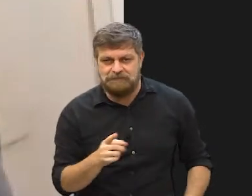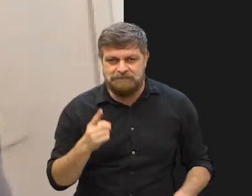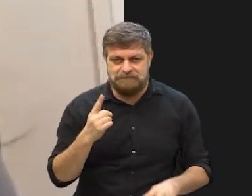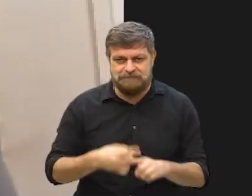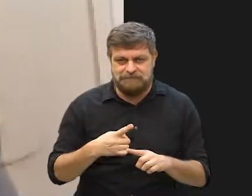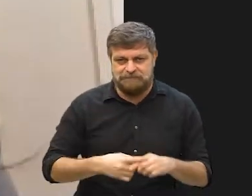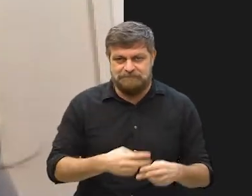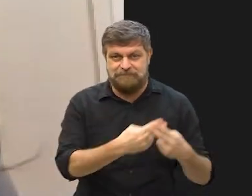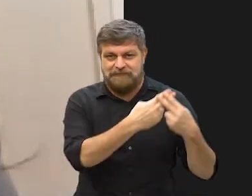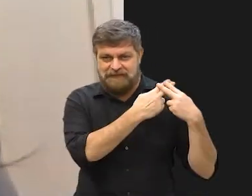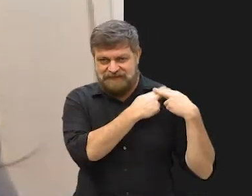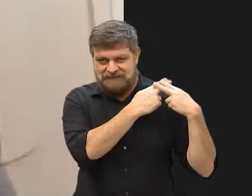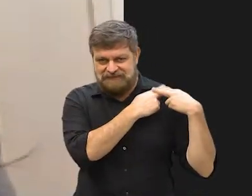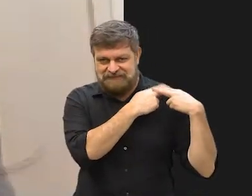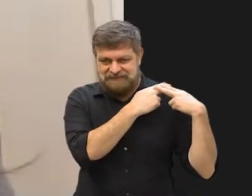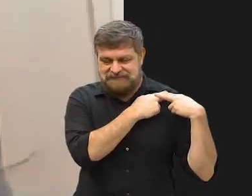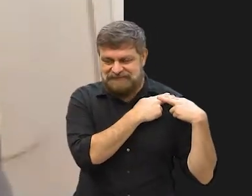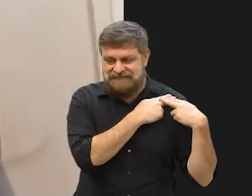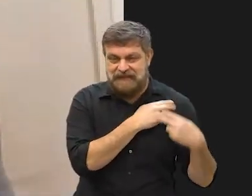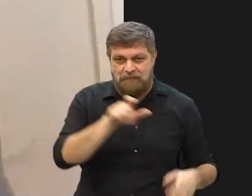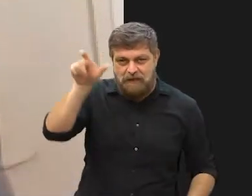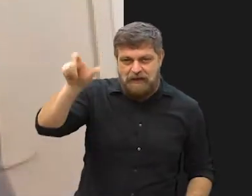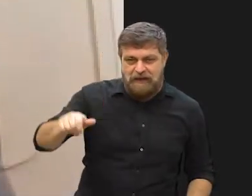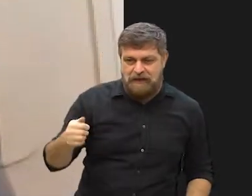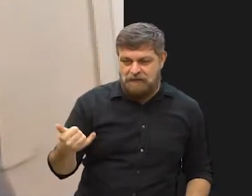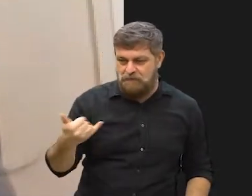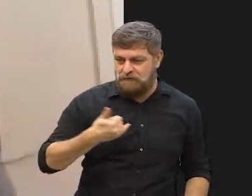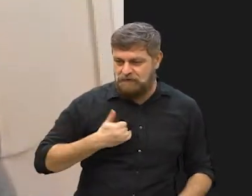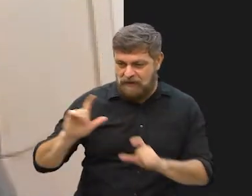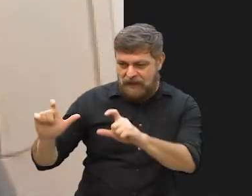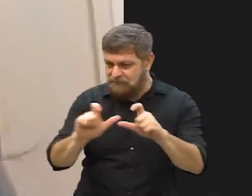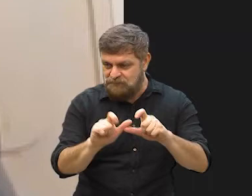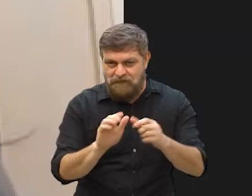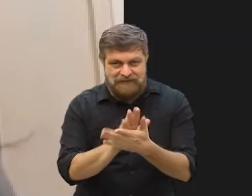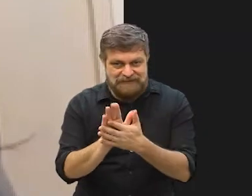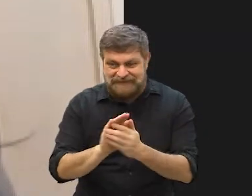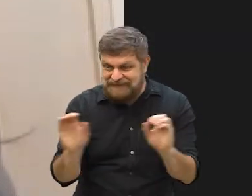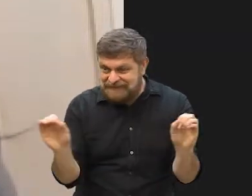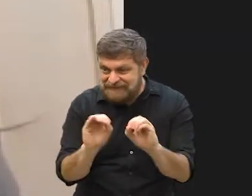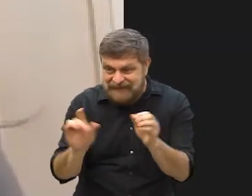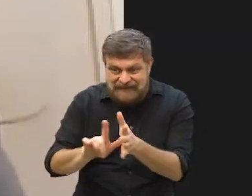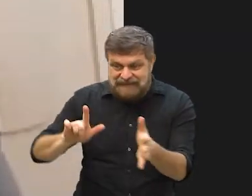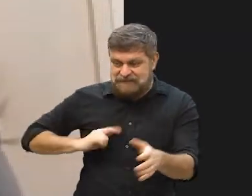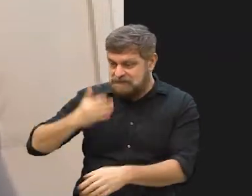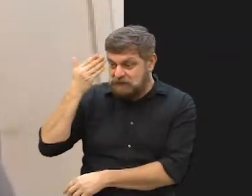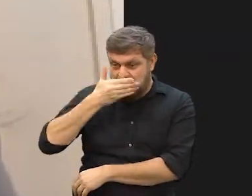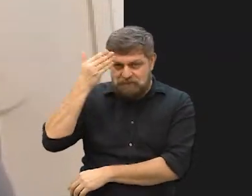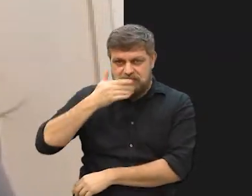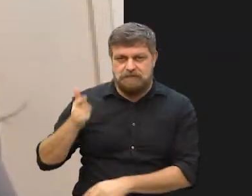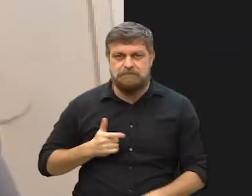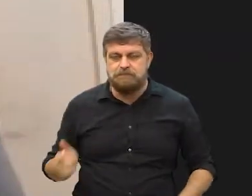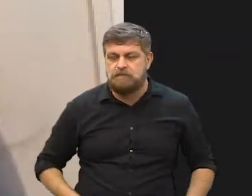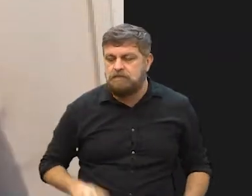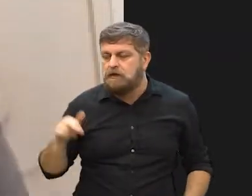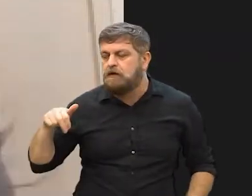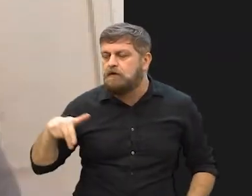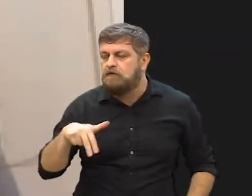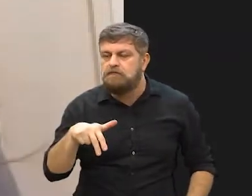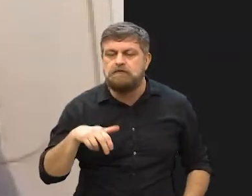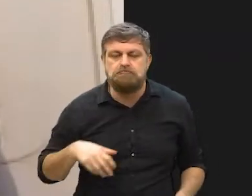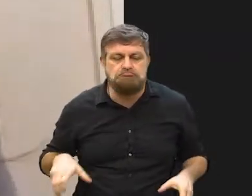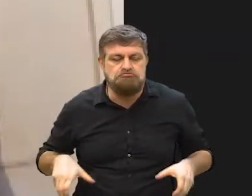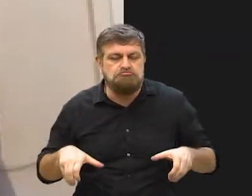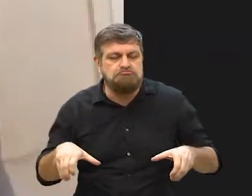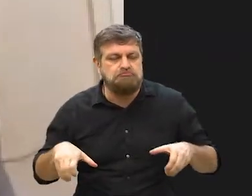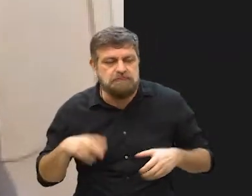a responsável, que é a Kika de Castro, não me mostrou as fotos antes da exposição. E eu fui para a exposição morrendo de